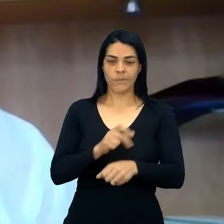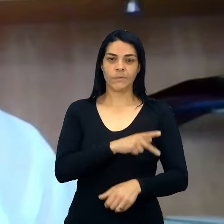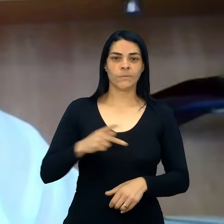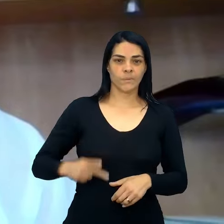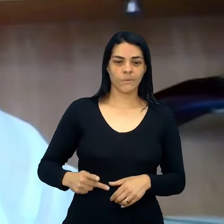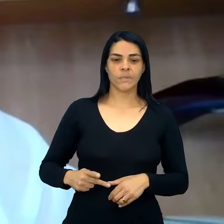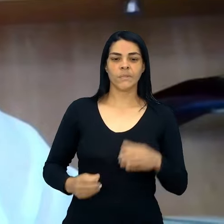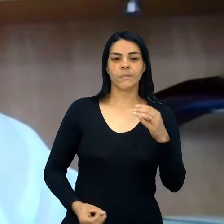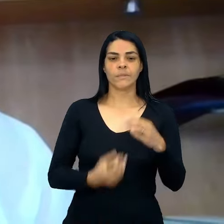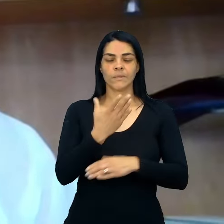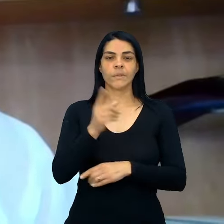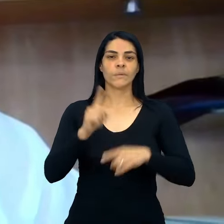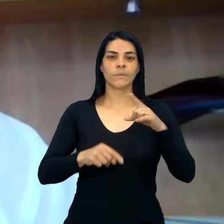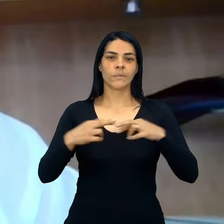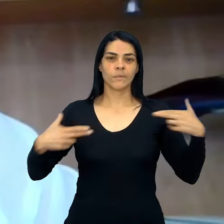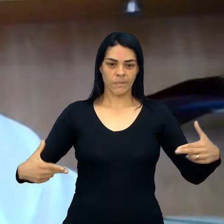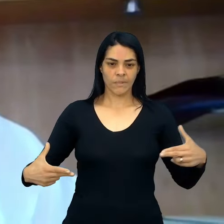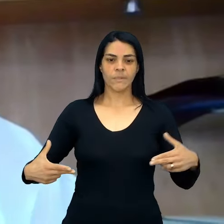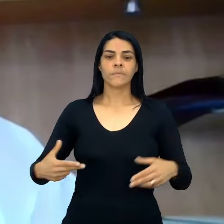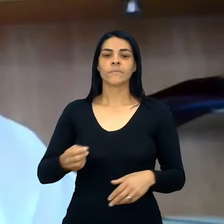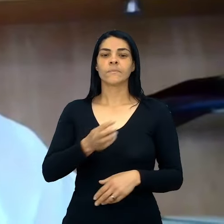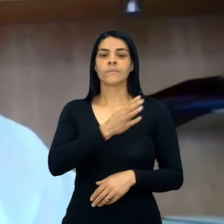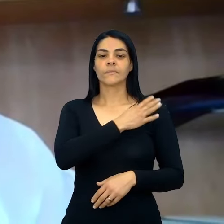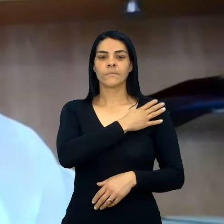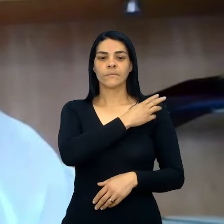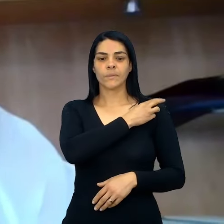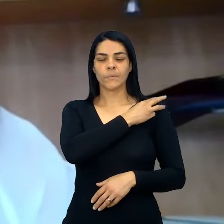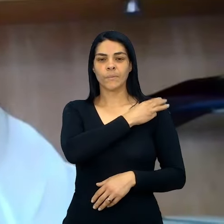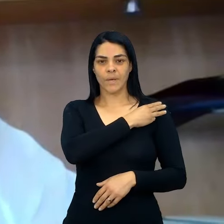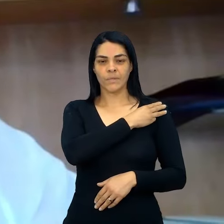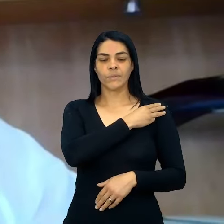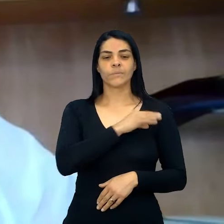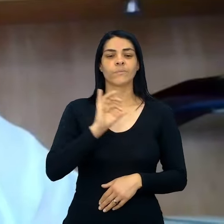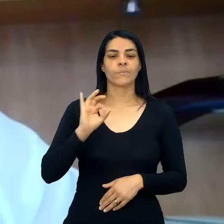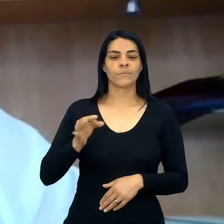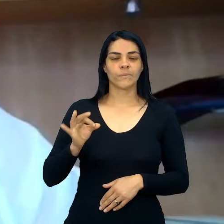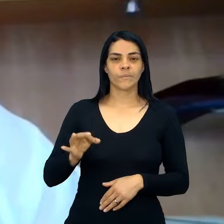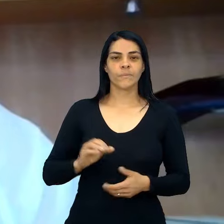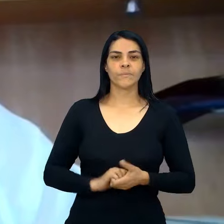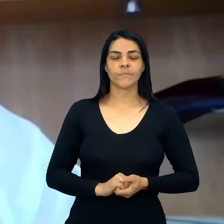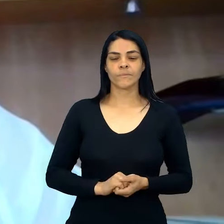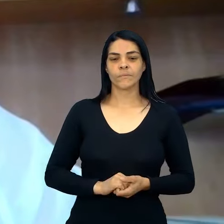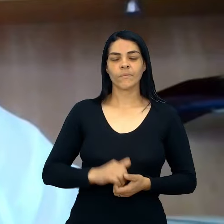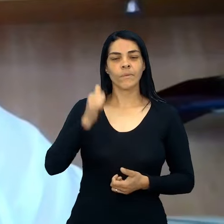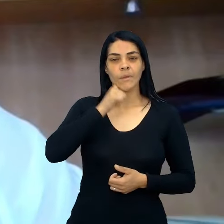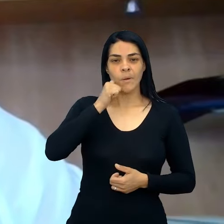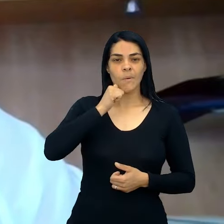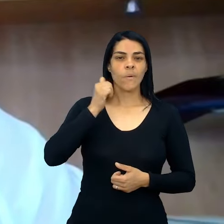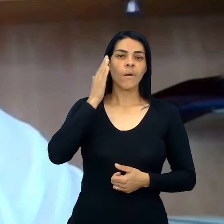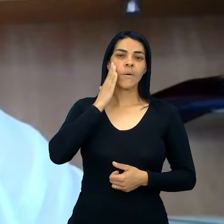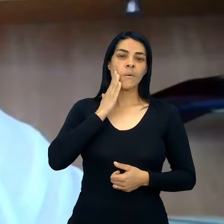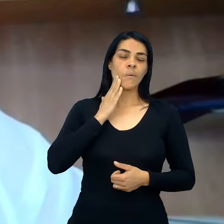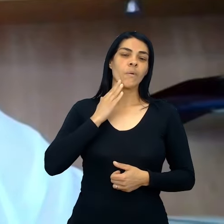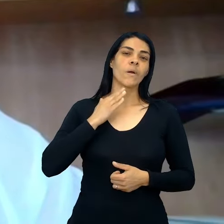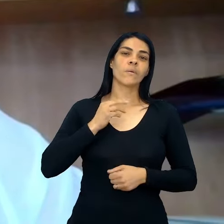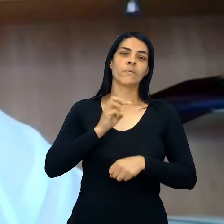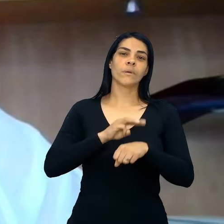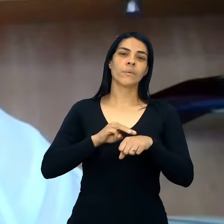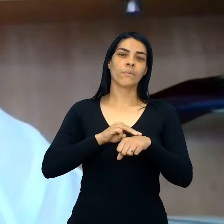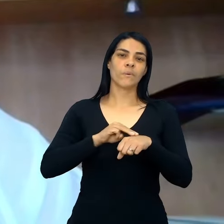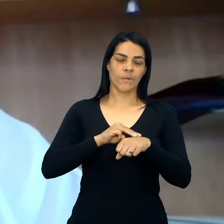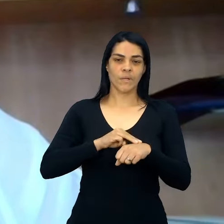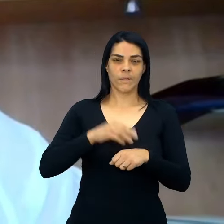material, principalmente para o ensino médio, ok? Eu sou uma mulher de pele levemente morena, tenho